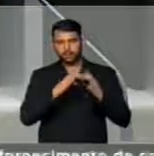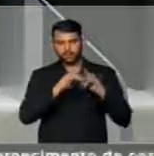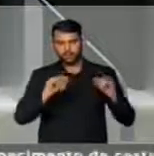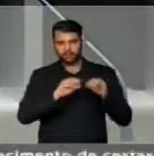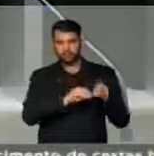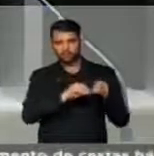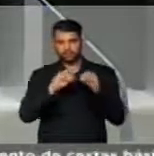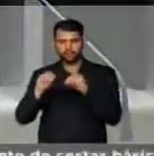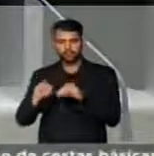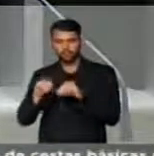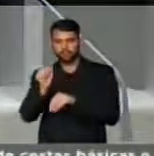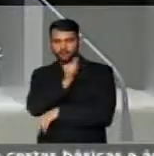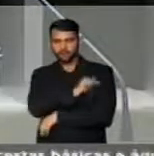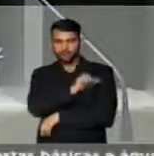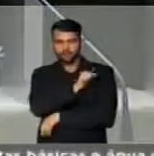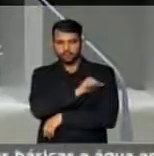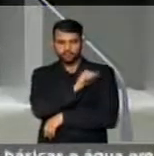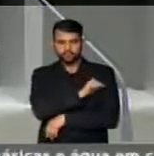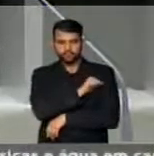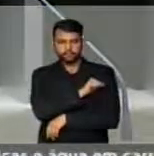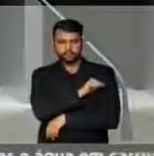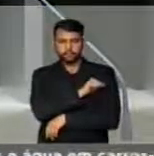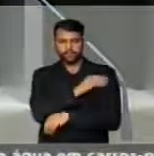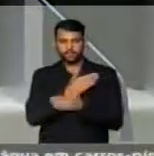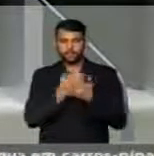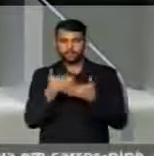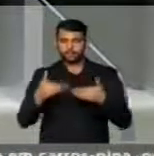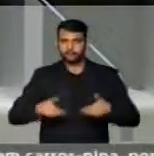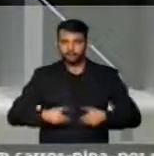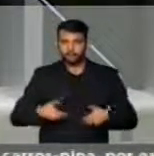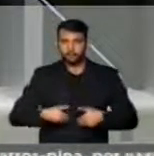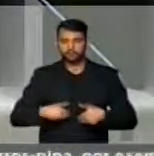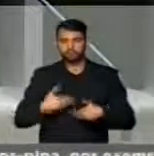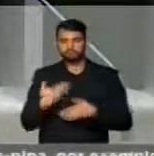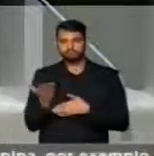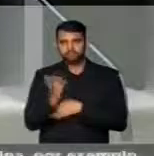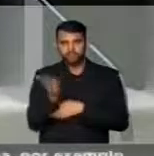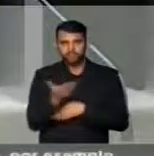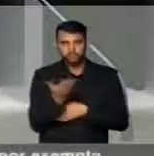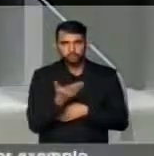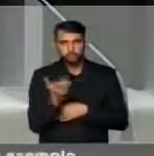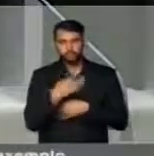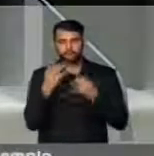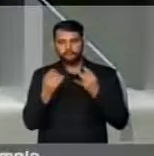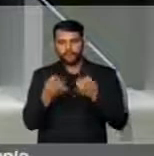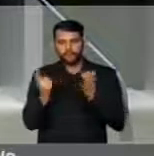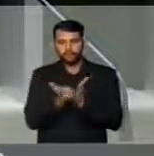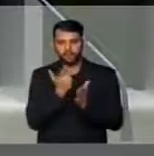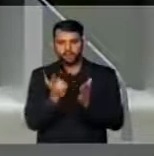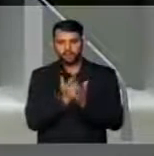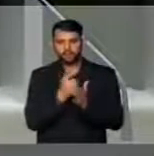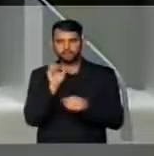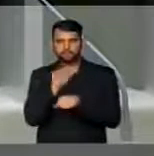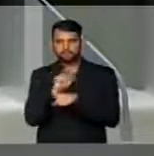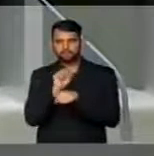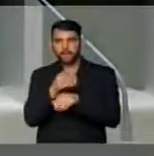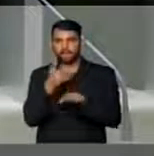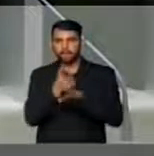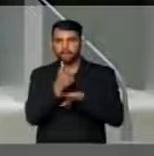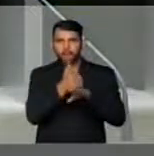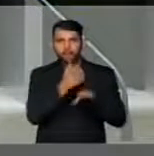se mudar para o Rio de Janeiro. Passou fome, mendigou, vendeu livros de porta em